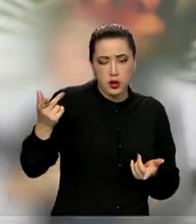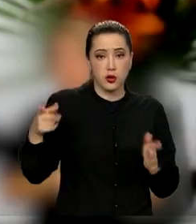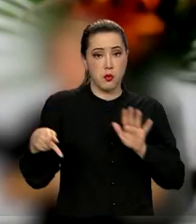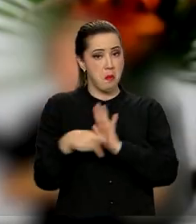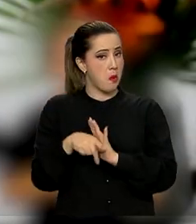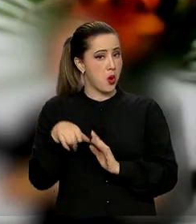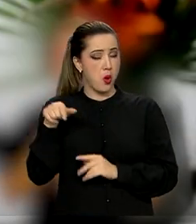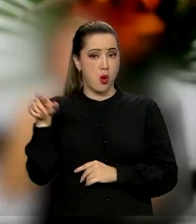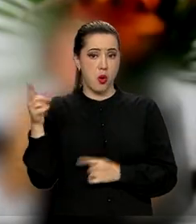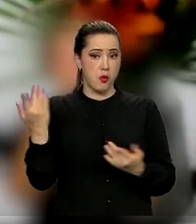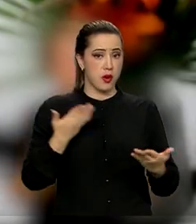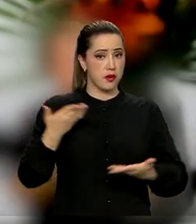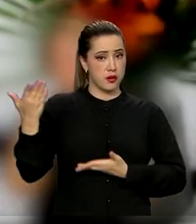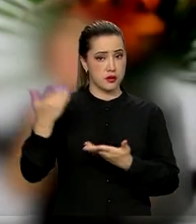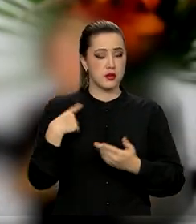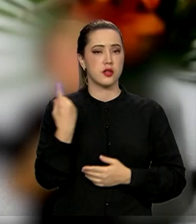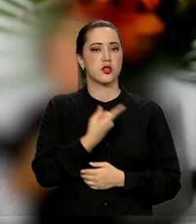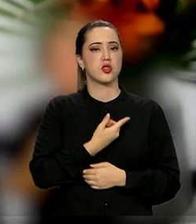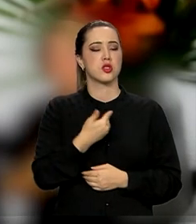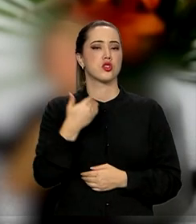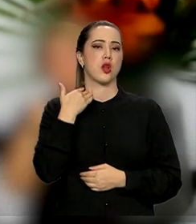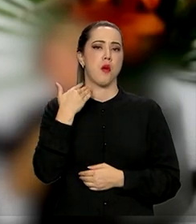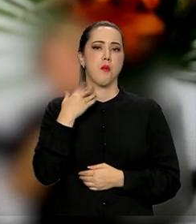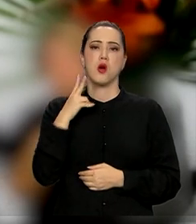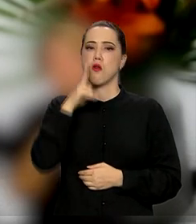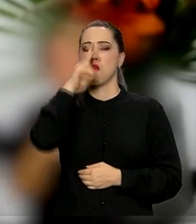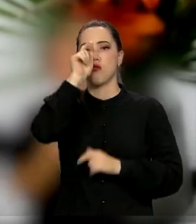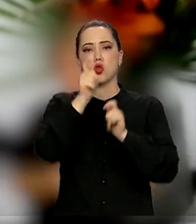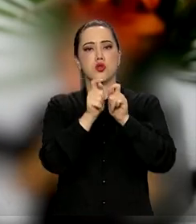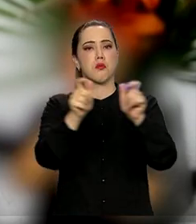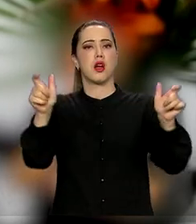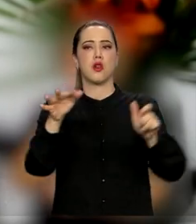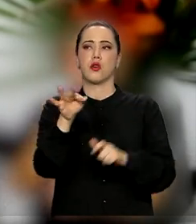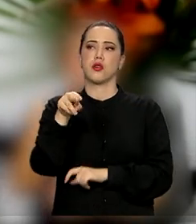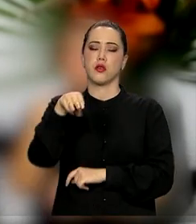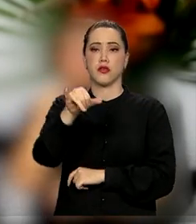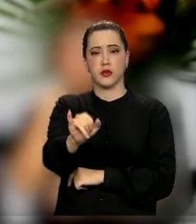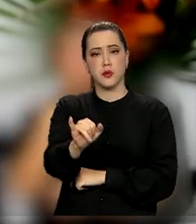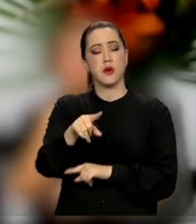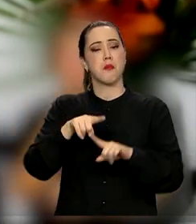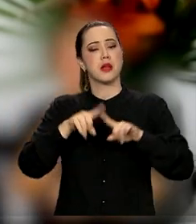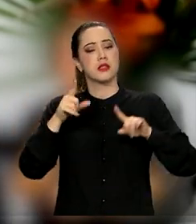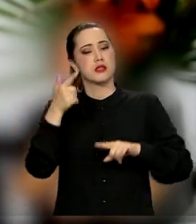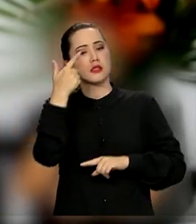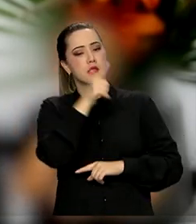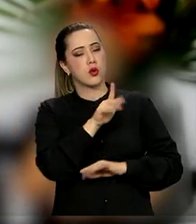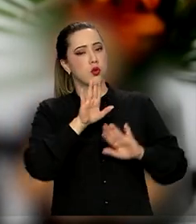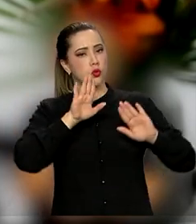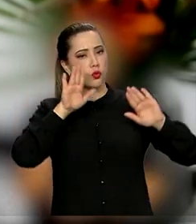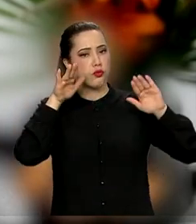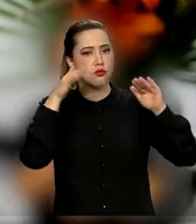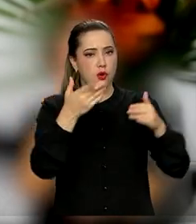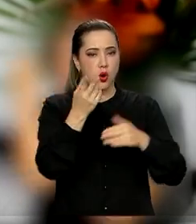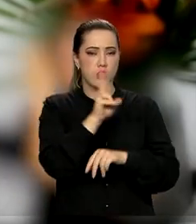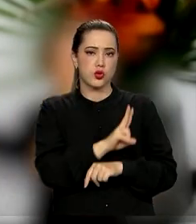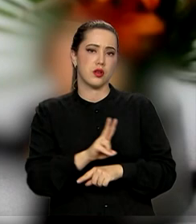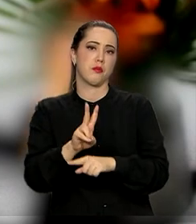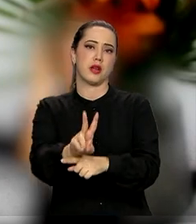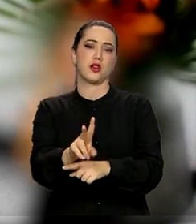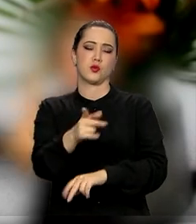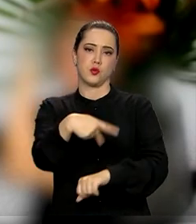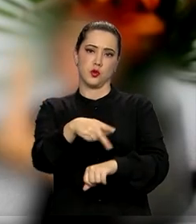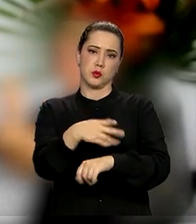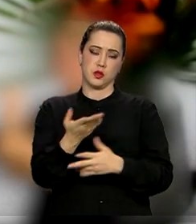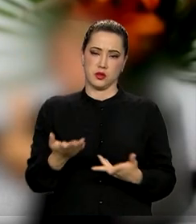unidade. A gente quer criar um banco muito forte, que seja maior do que o FMI, mas que tenha outro critério de emprestar dinheiro para os